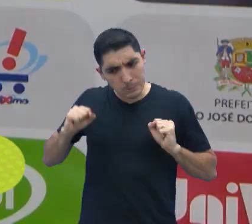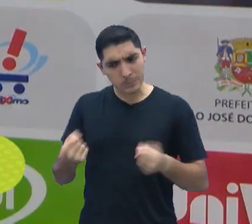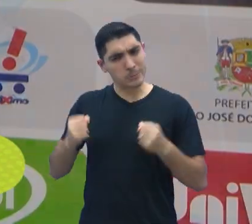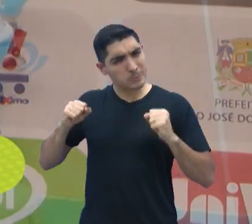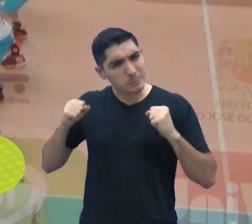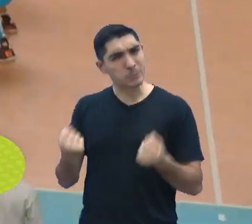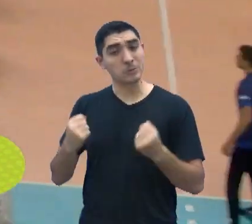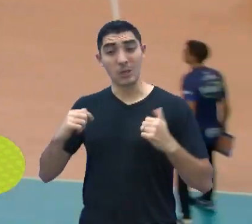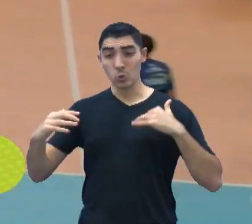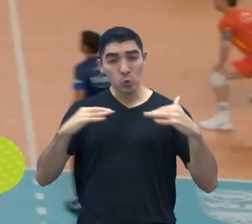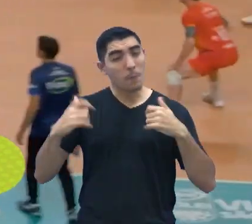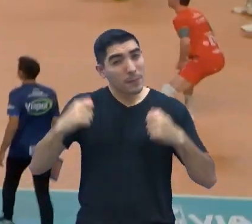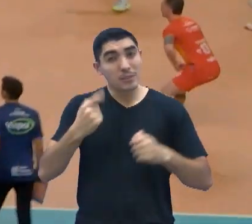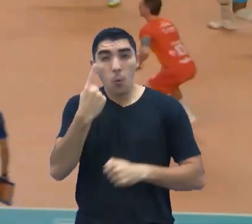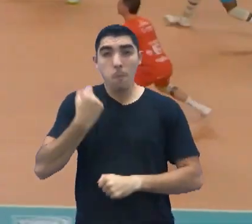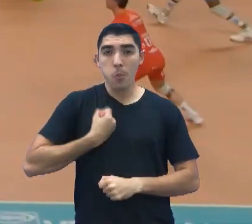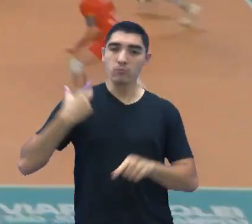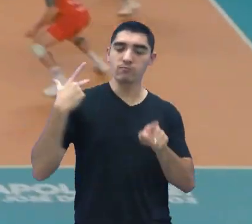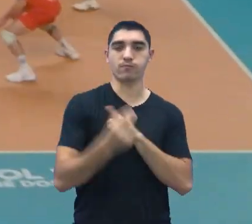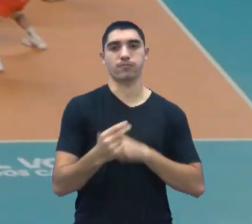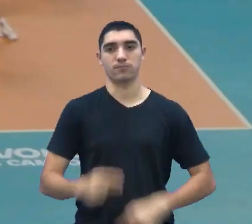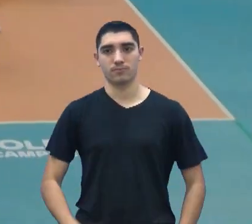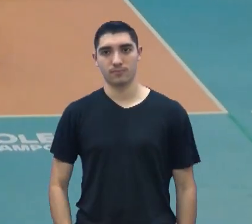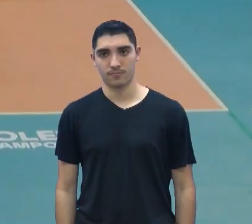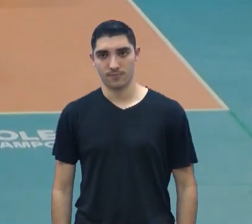gente sabe que a gente precisa pontuar.